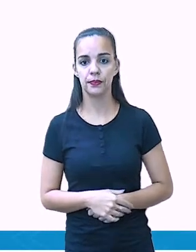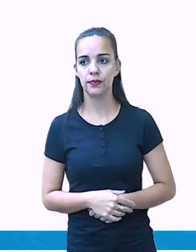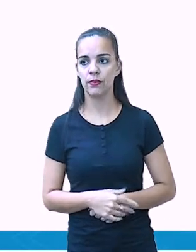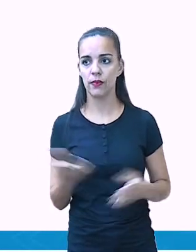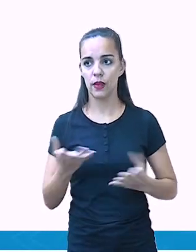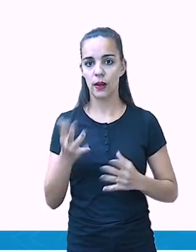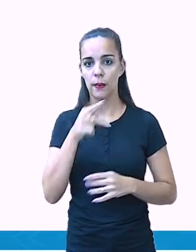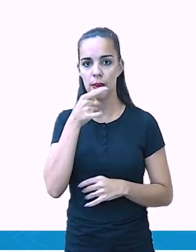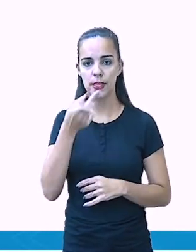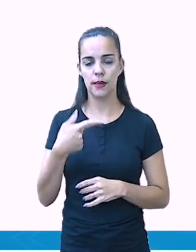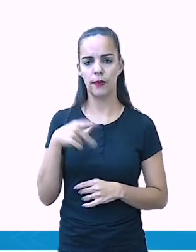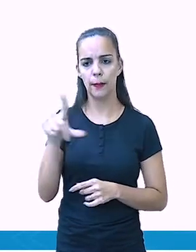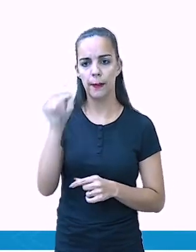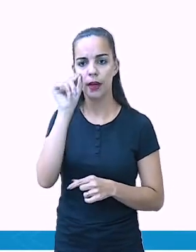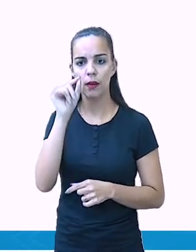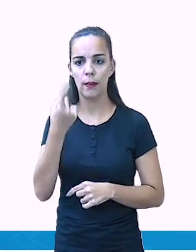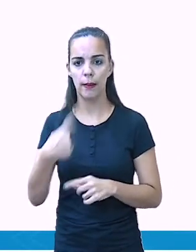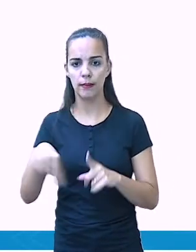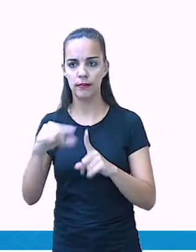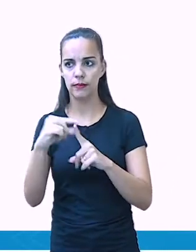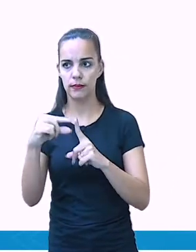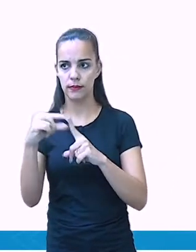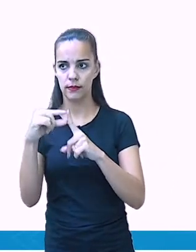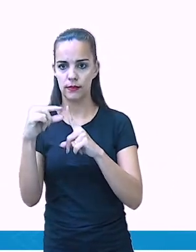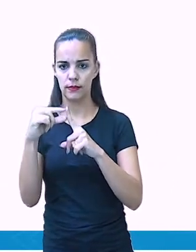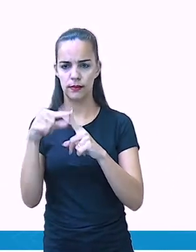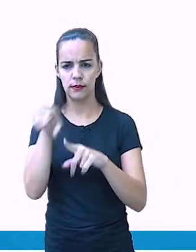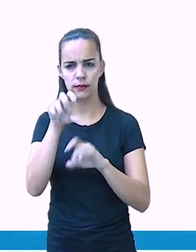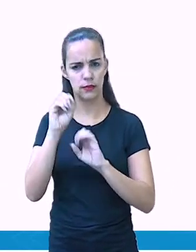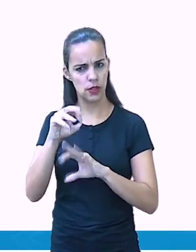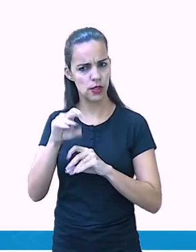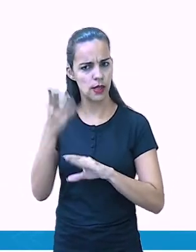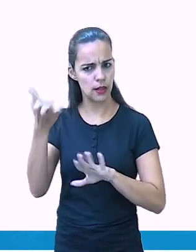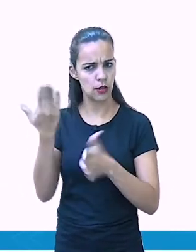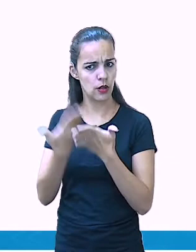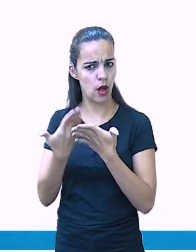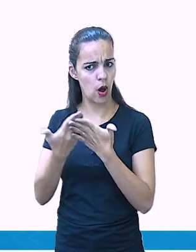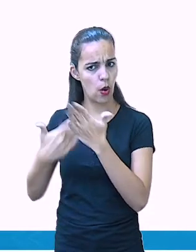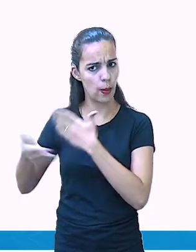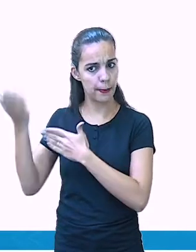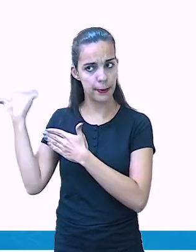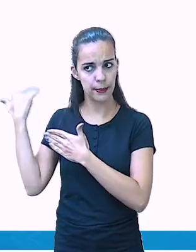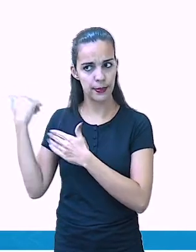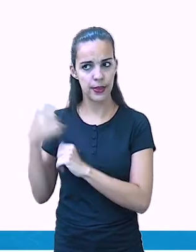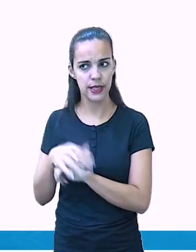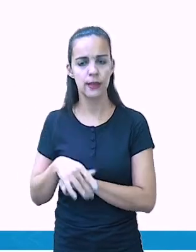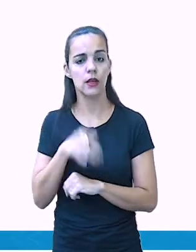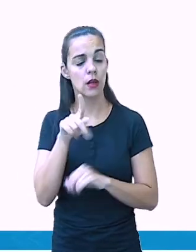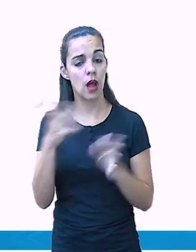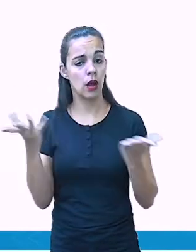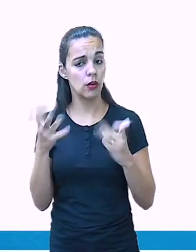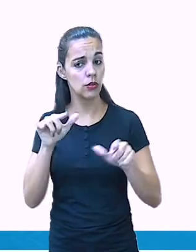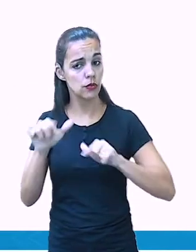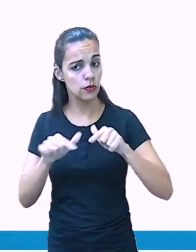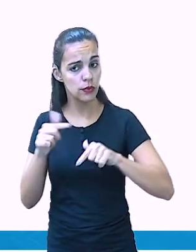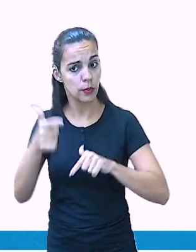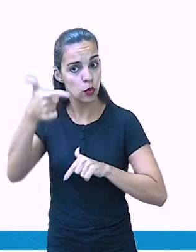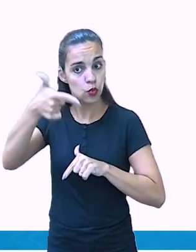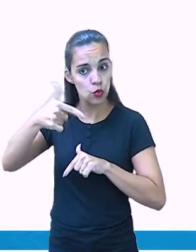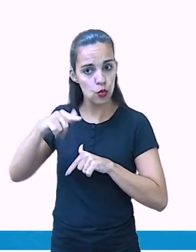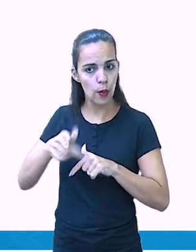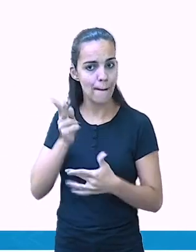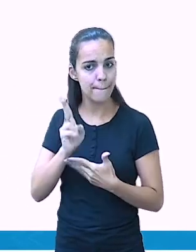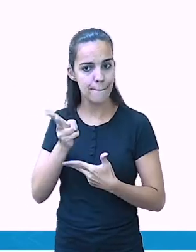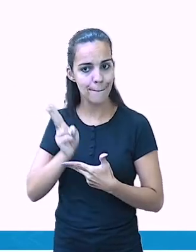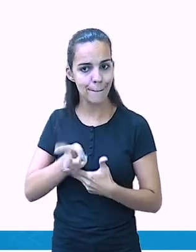observar uma palavra que eu também trouxe na aula passada, por isso que eu estou retornando com ela para a gente trabalhar novamente essa palavra.